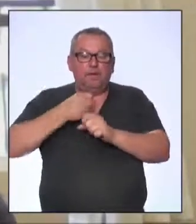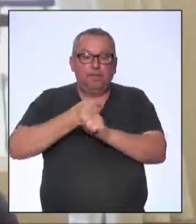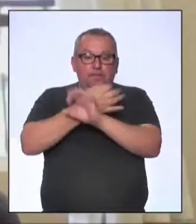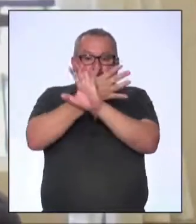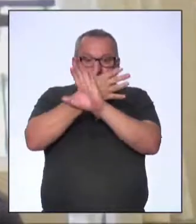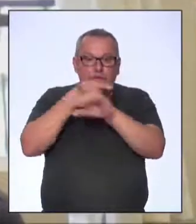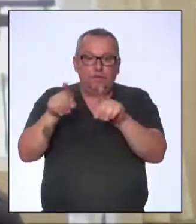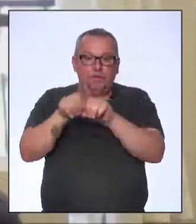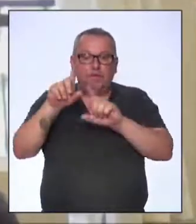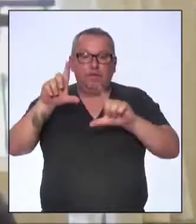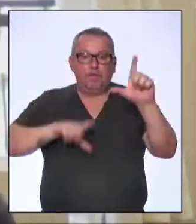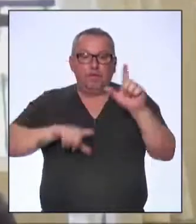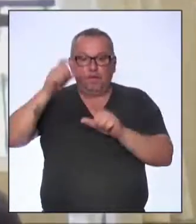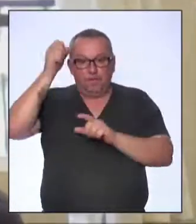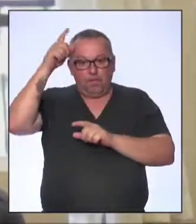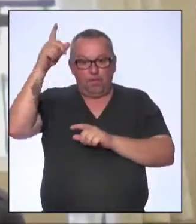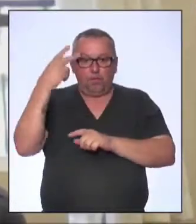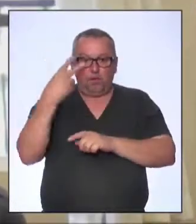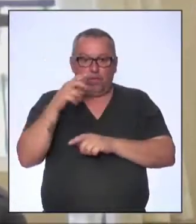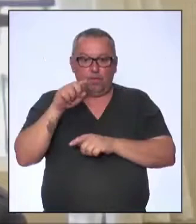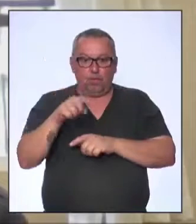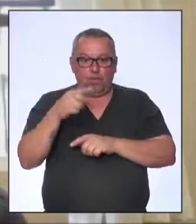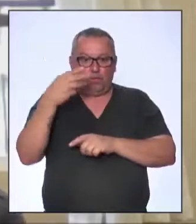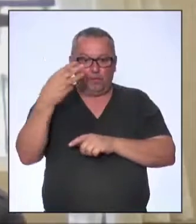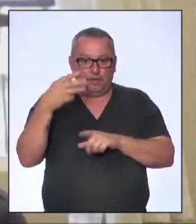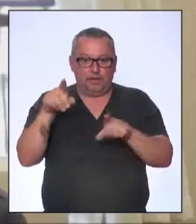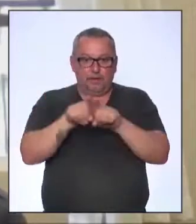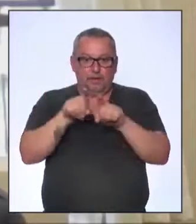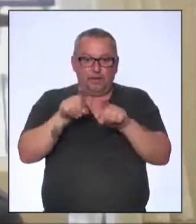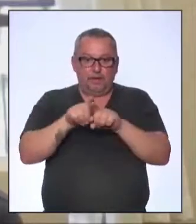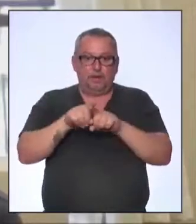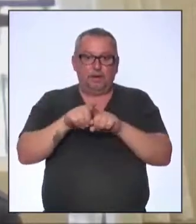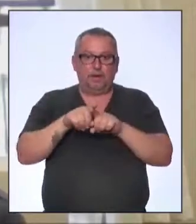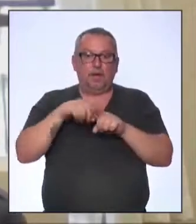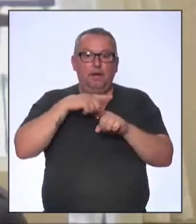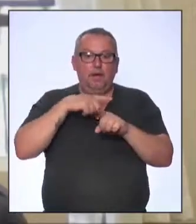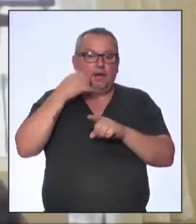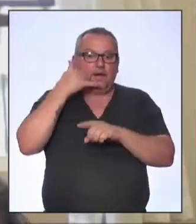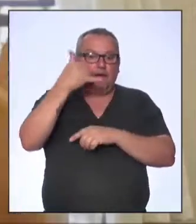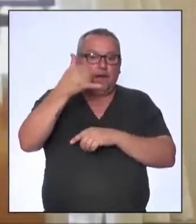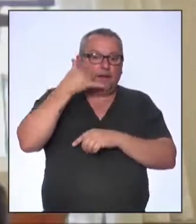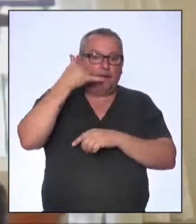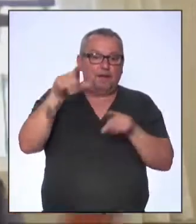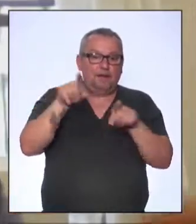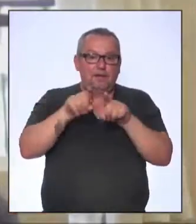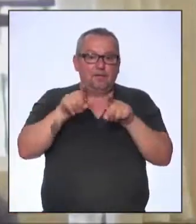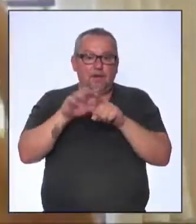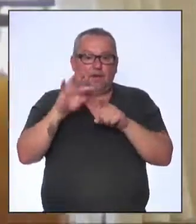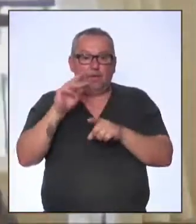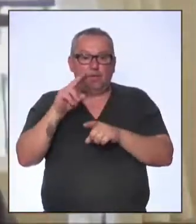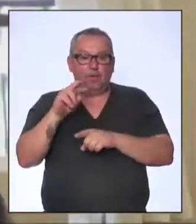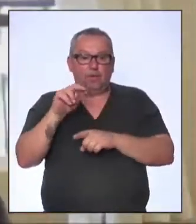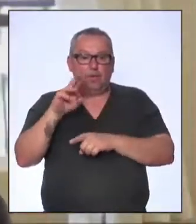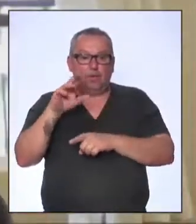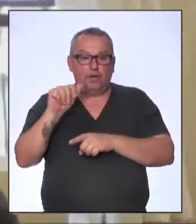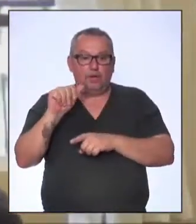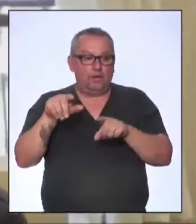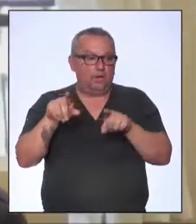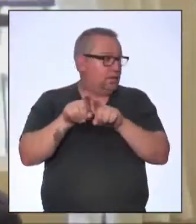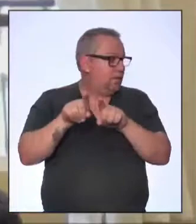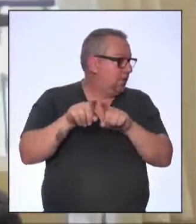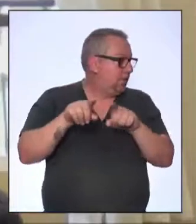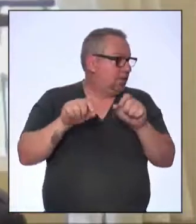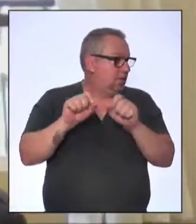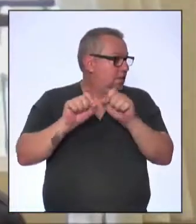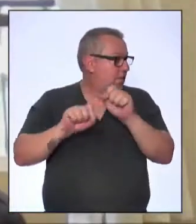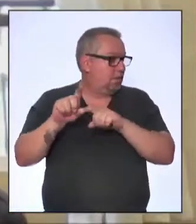TV Cultura, que é 2.3, tem a busca ativa, que a gente está ligando, tem a tutoria, a ligação com os pais estão ligando